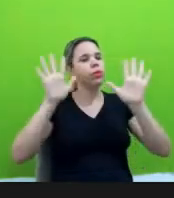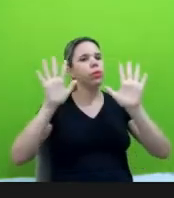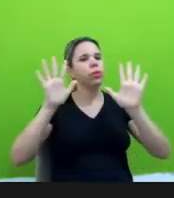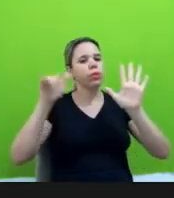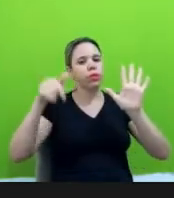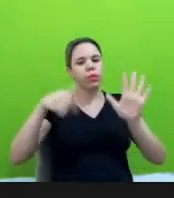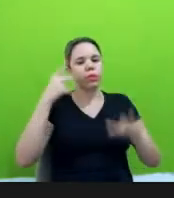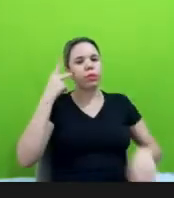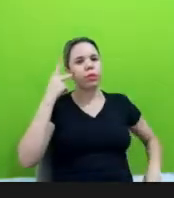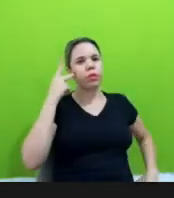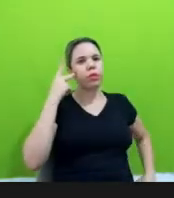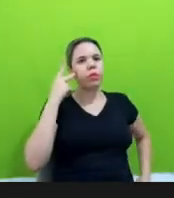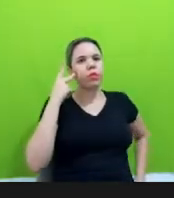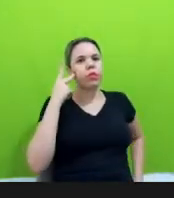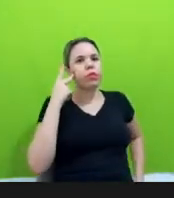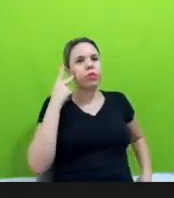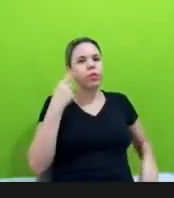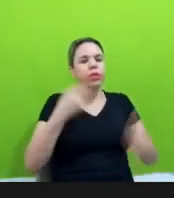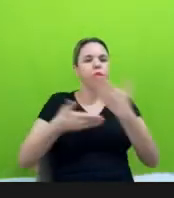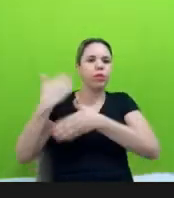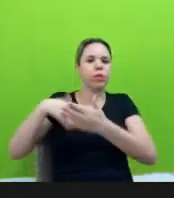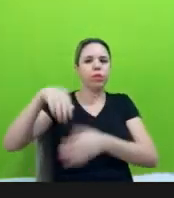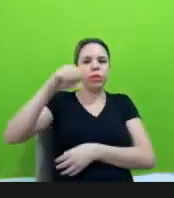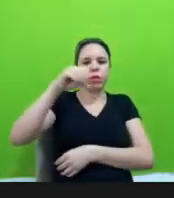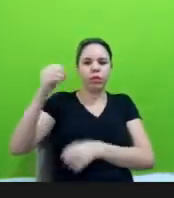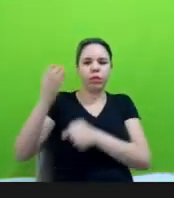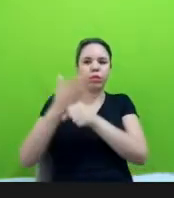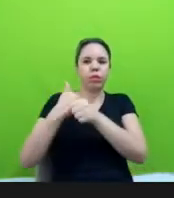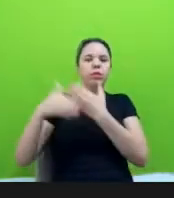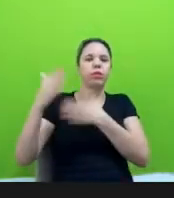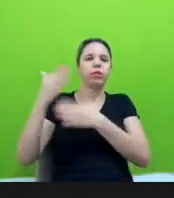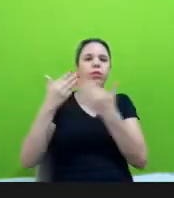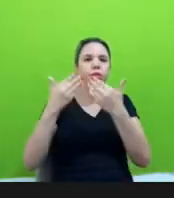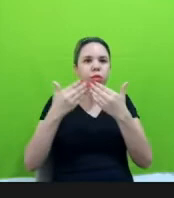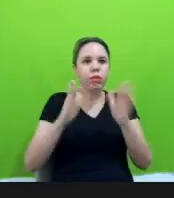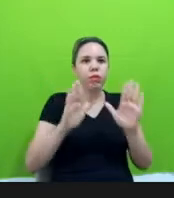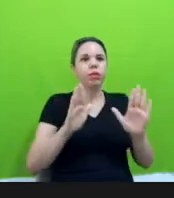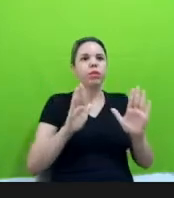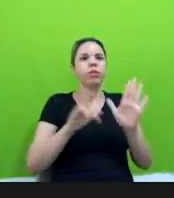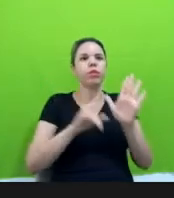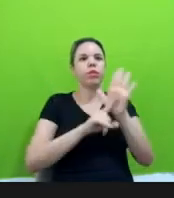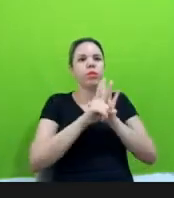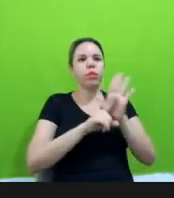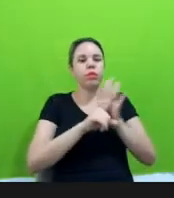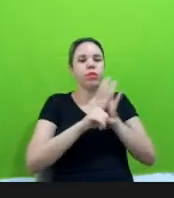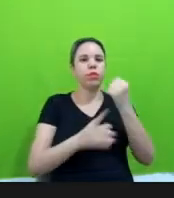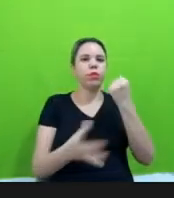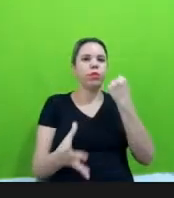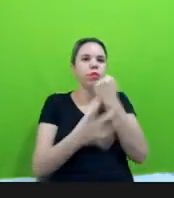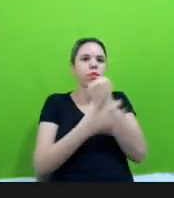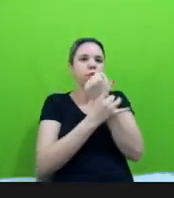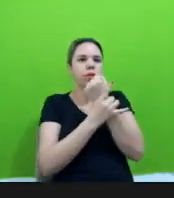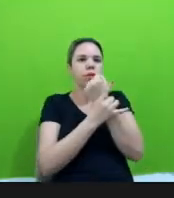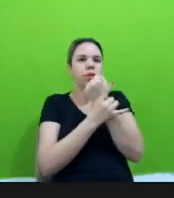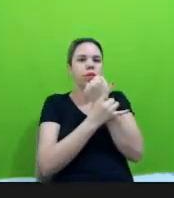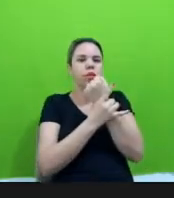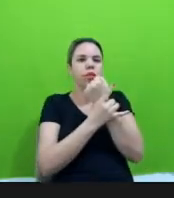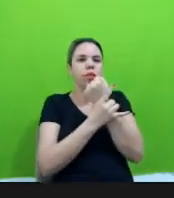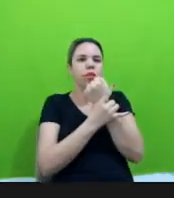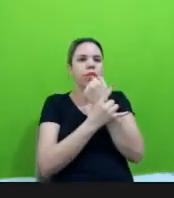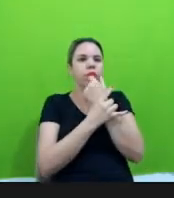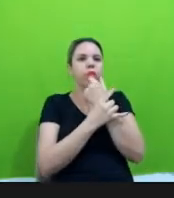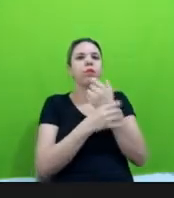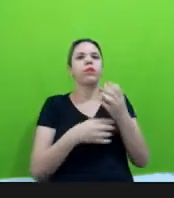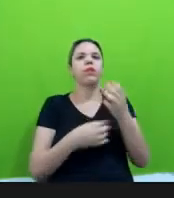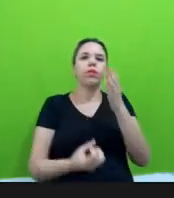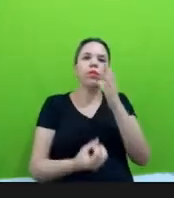Paulo, desde meados da década de 90, há alguma abertura de dados na área de segurança pública. Então, foi um estado pioneiro